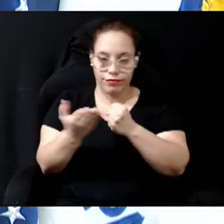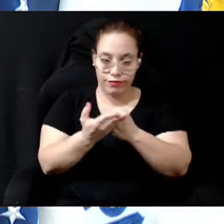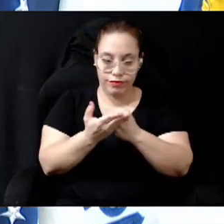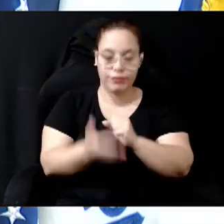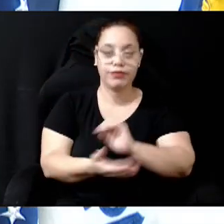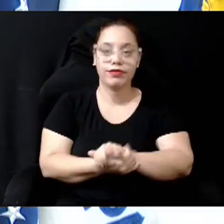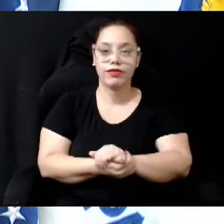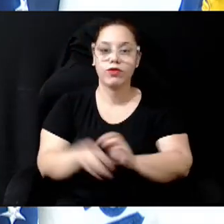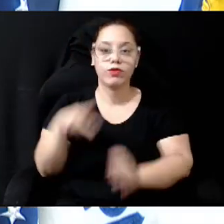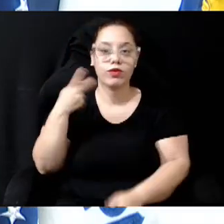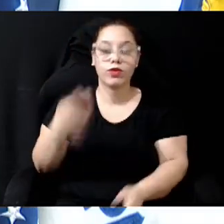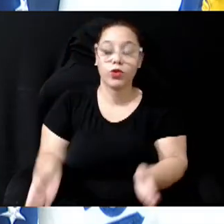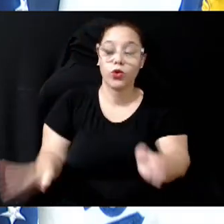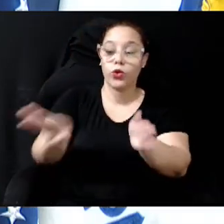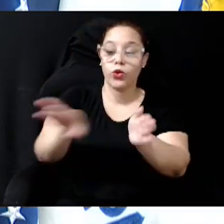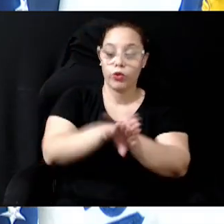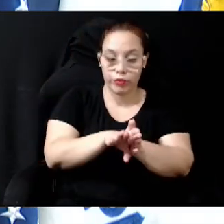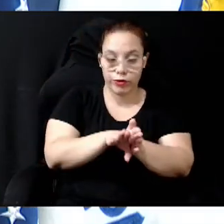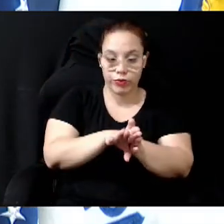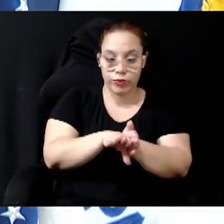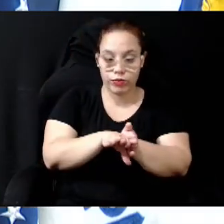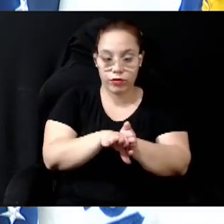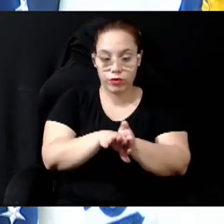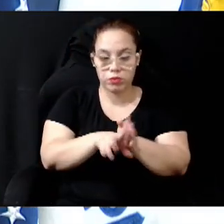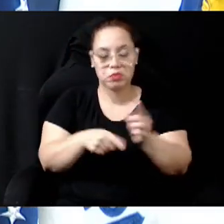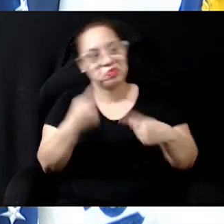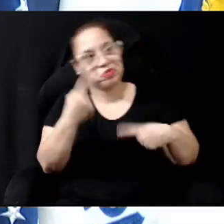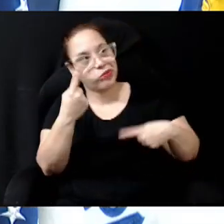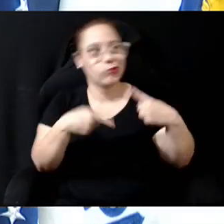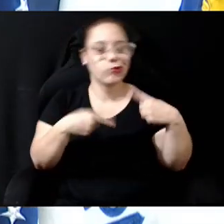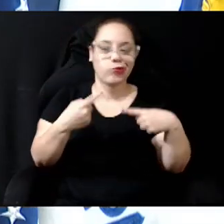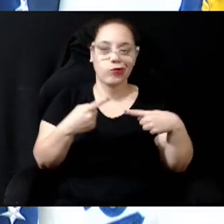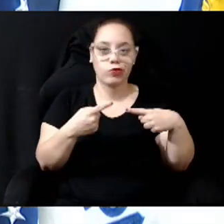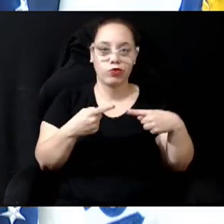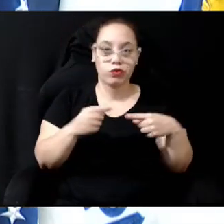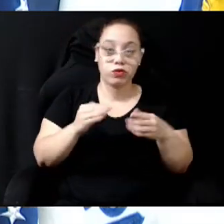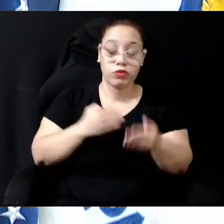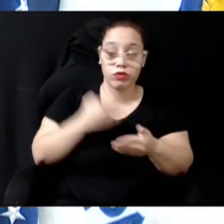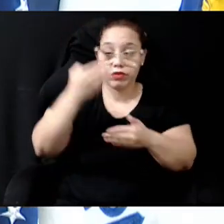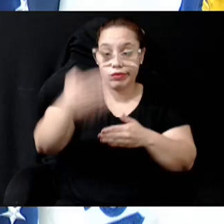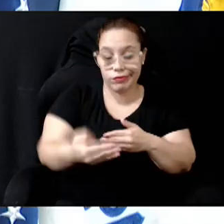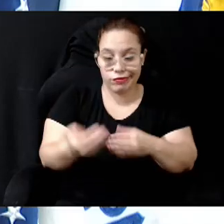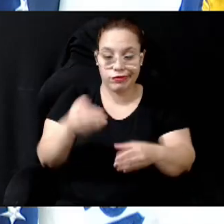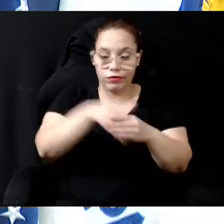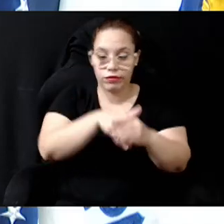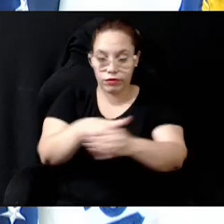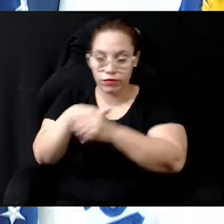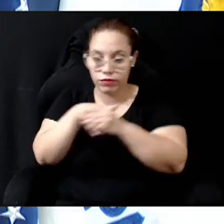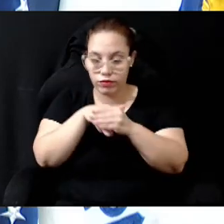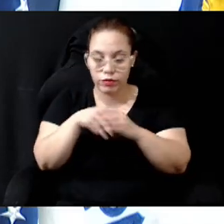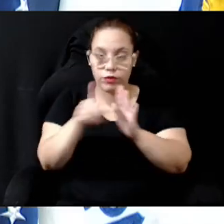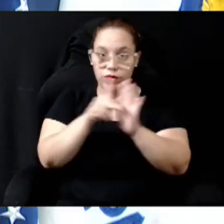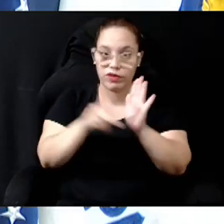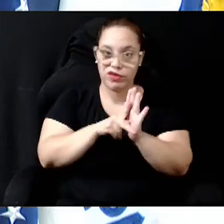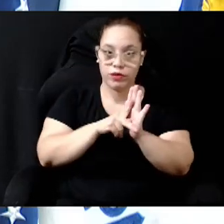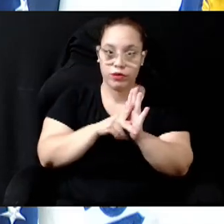já voltam e aí eles vão fazer a análise e, na sequência, a votação dos projetos. Na noite